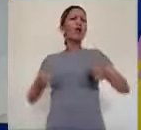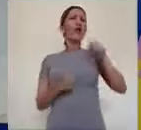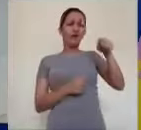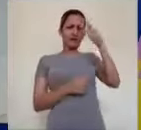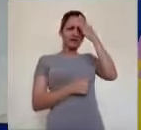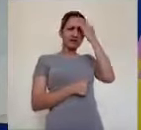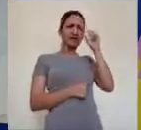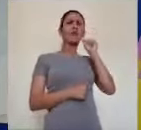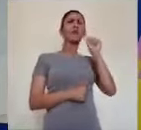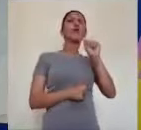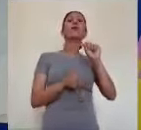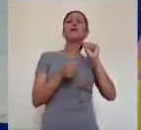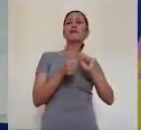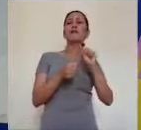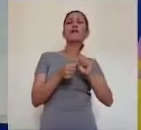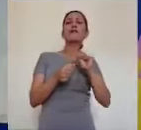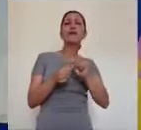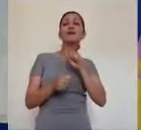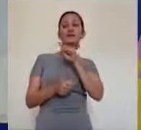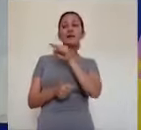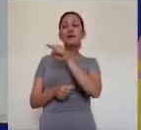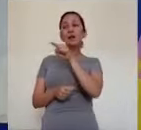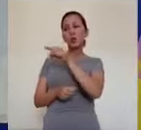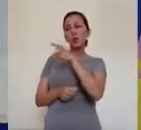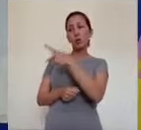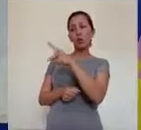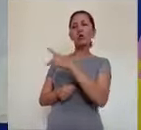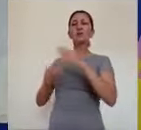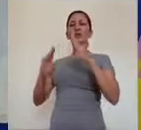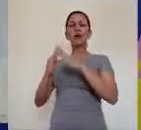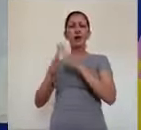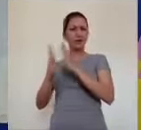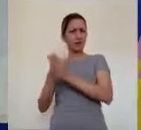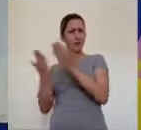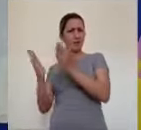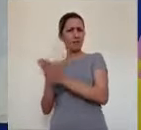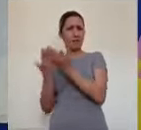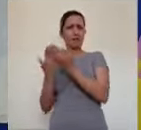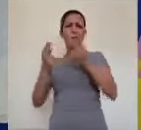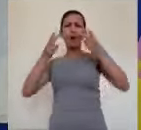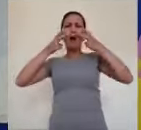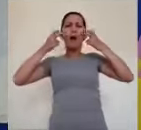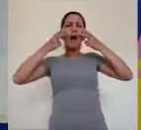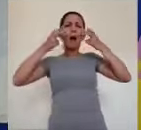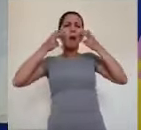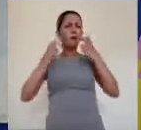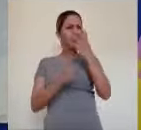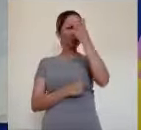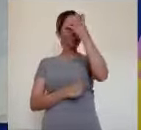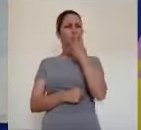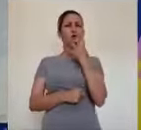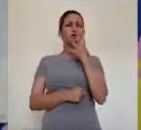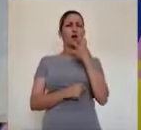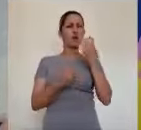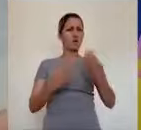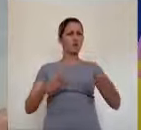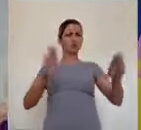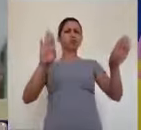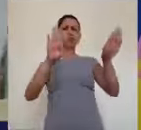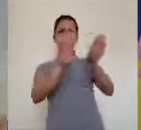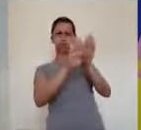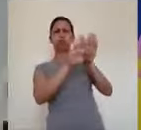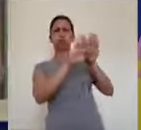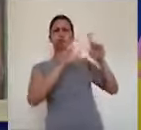casebre sem status disse a raposa bufando e bateu a janela